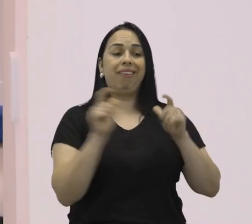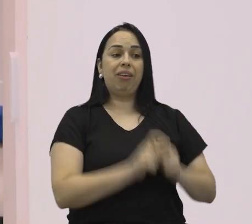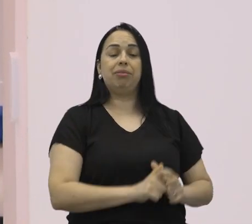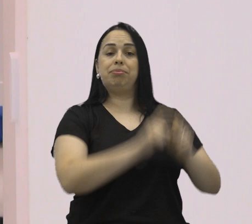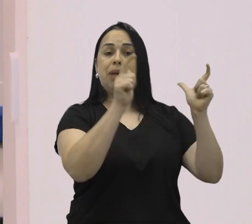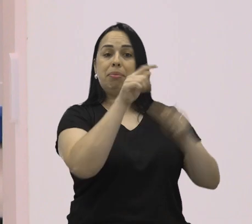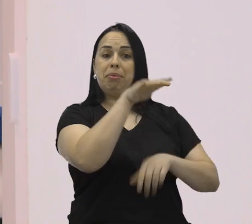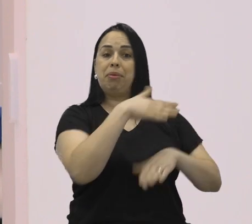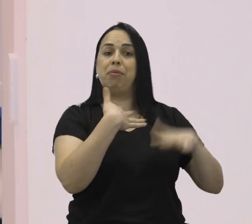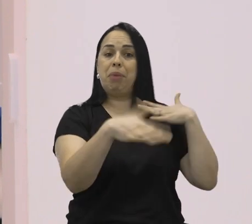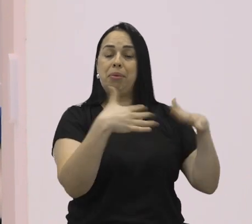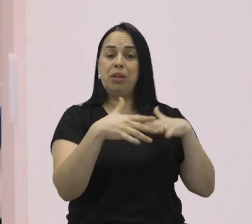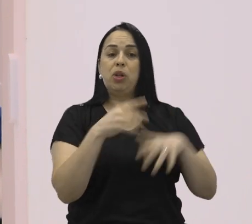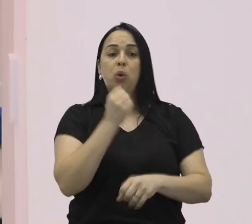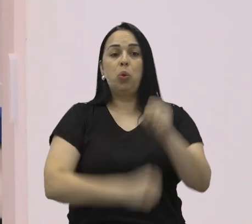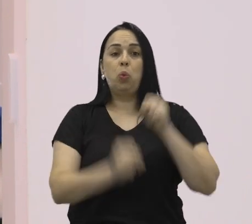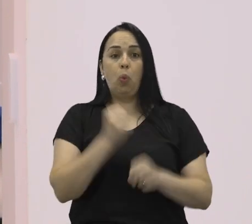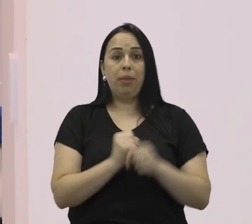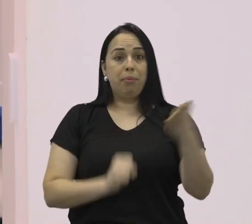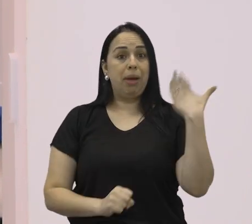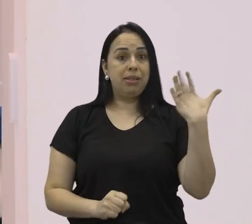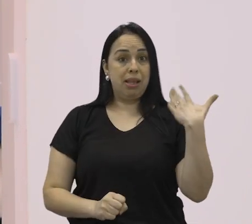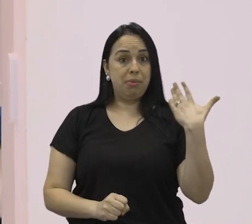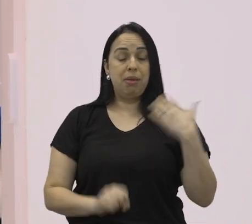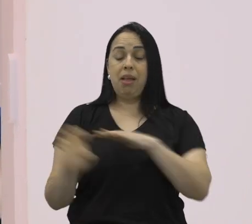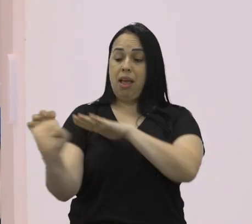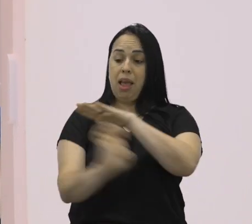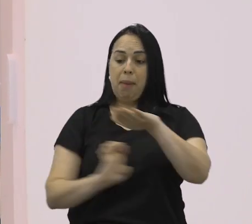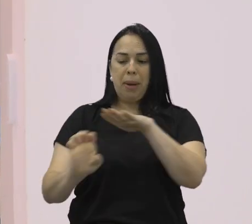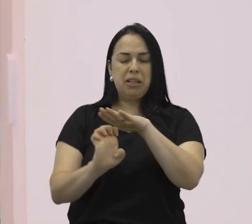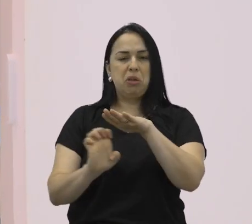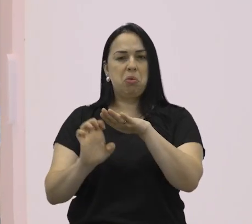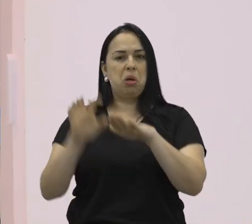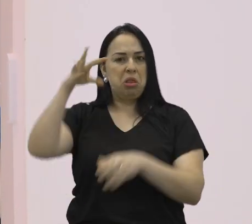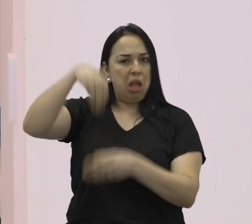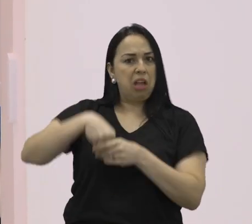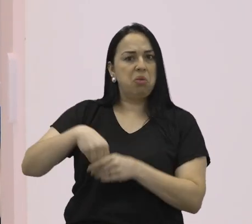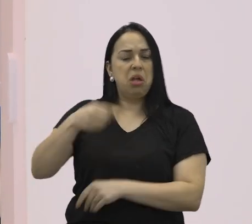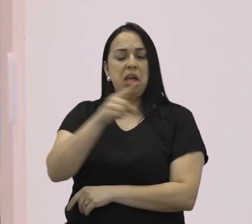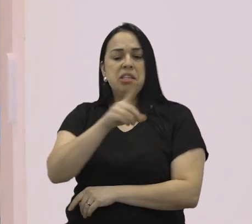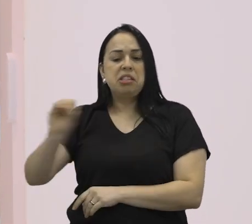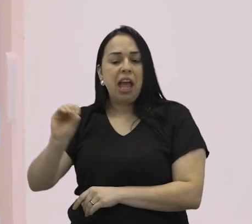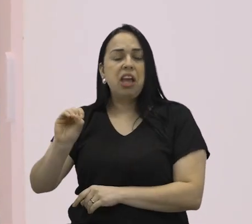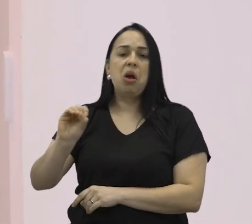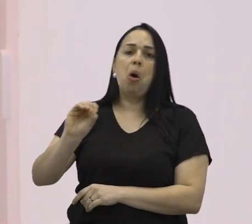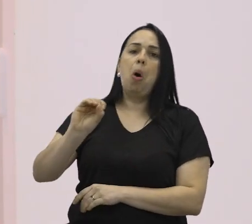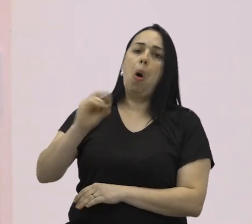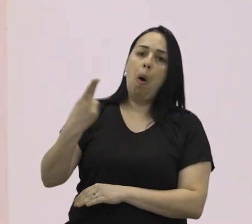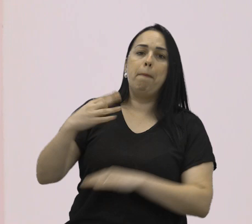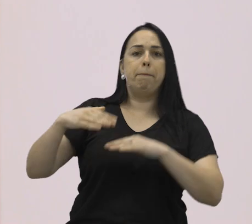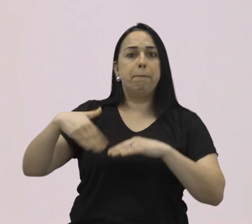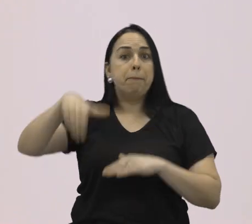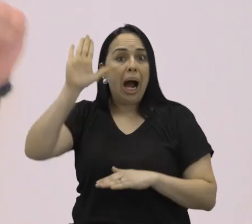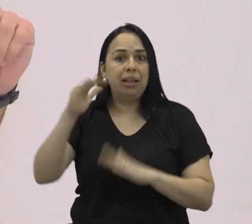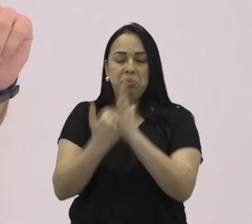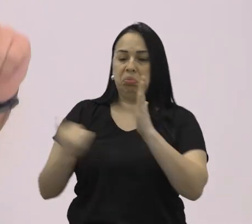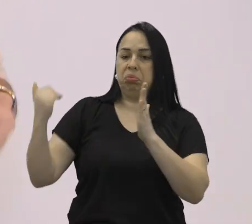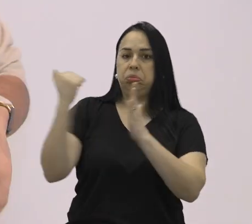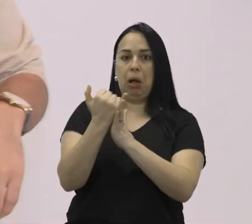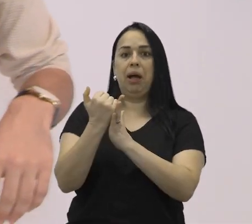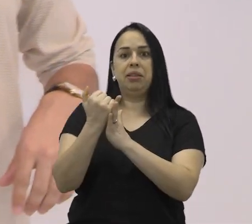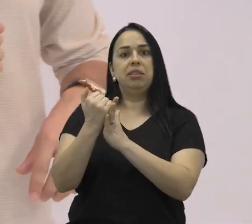do IBGE apontam que em 2023, empresas com 100 ou mais funcionários adotaram pelo menos